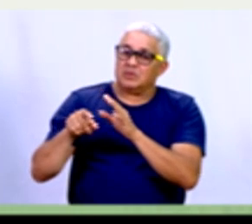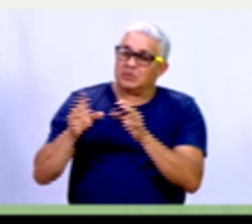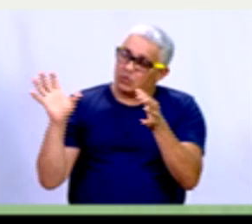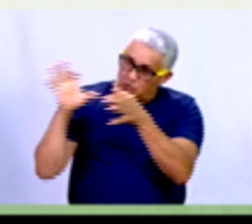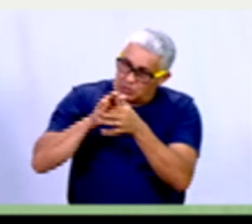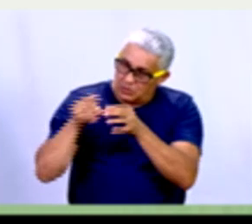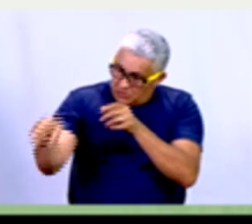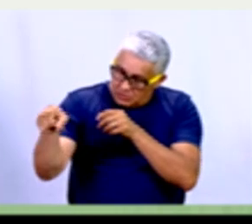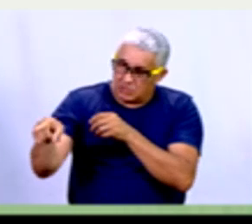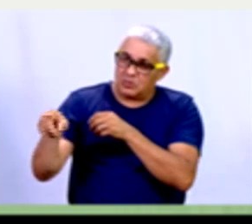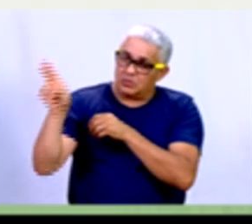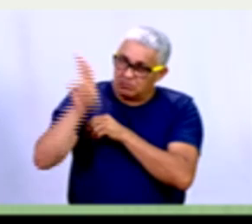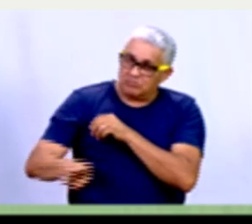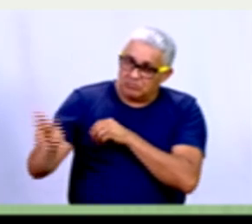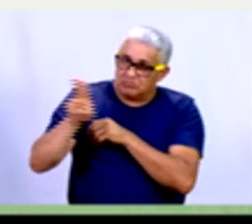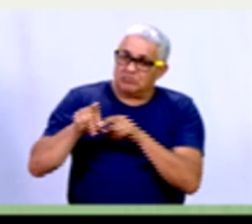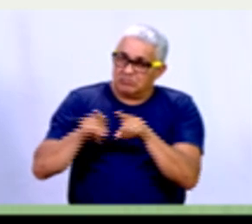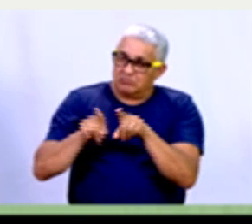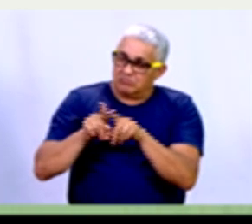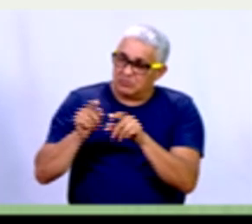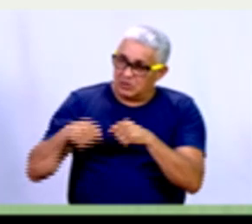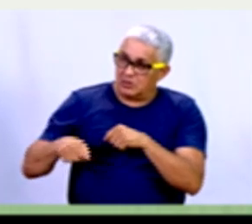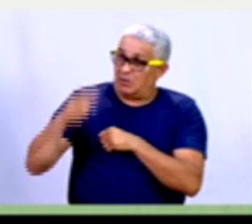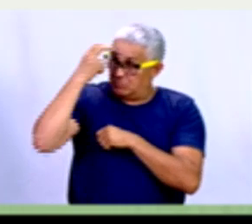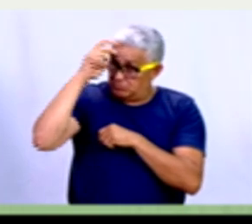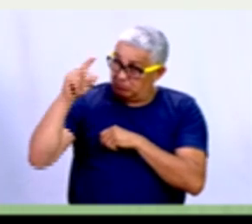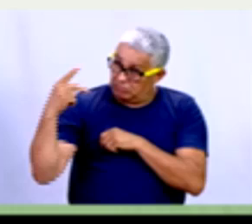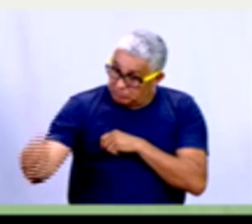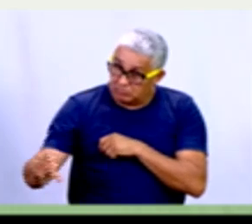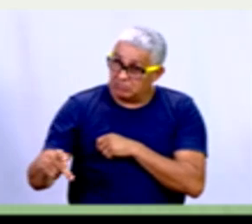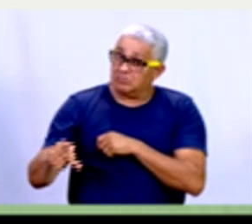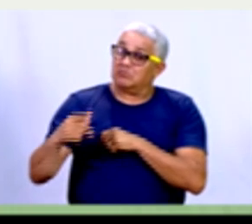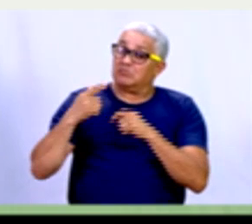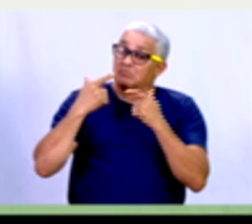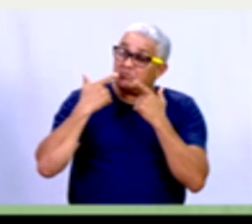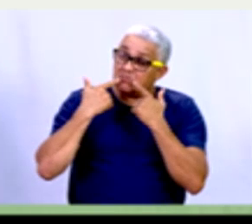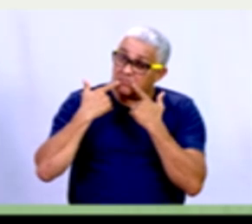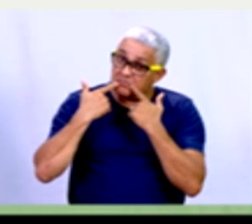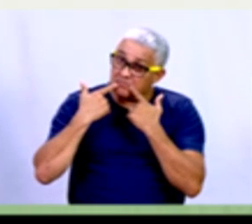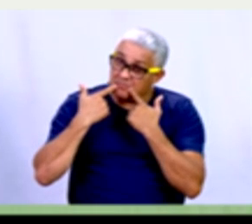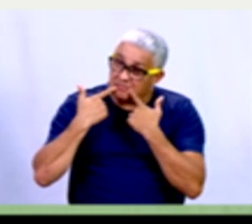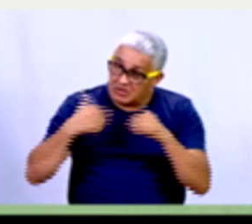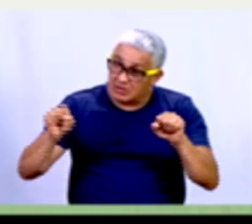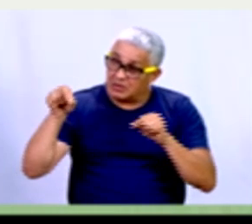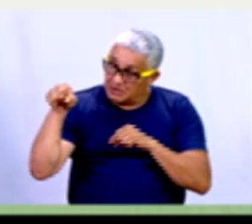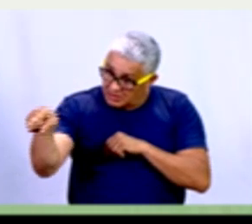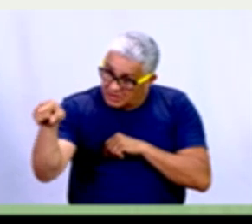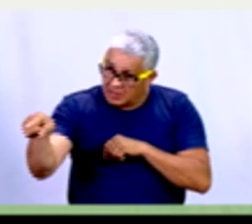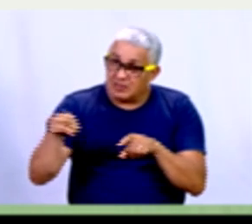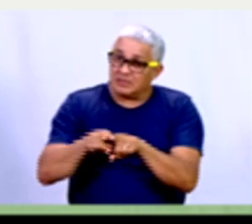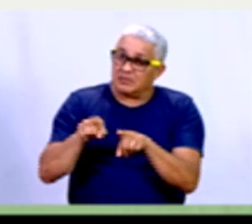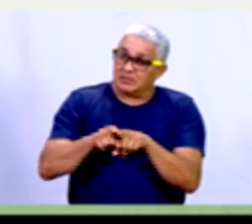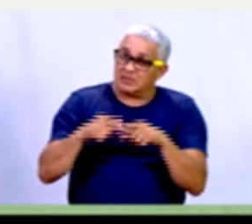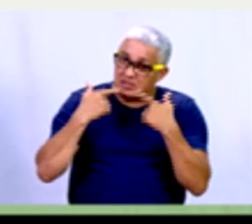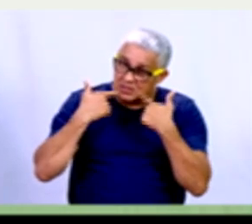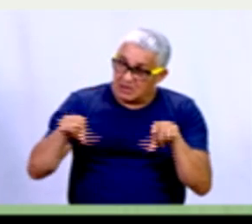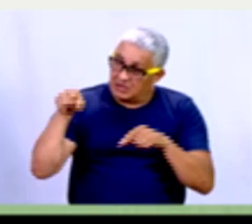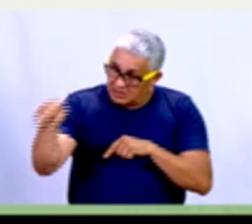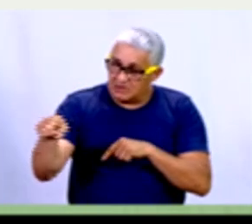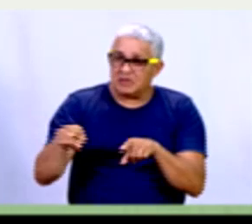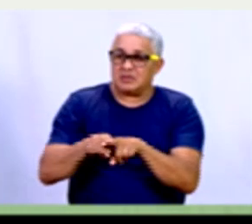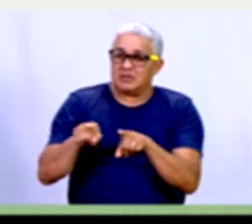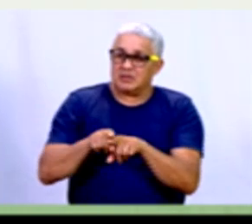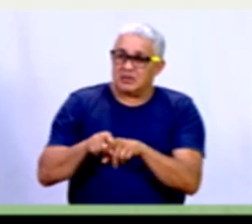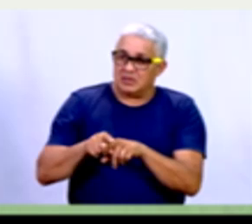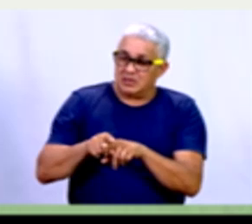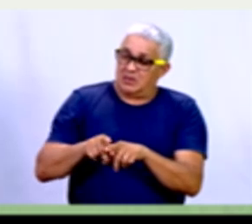que o usuário tem, eu considero a cultura, a linguagem, o comportamento desses usuários. Por